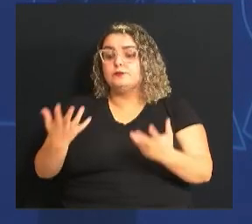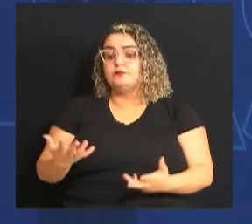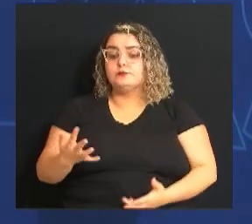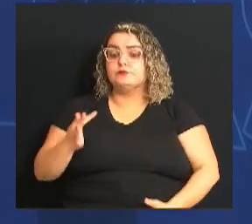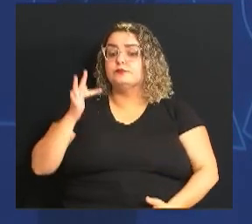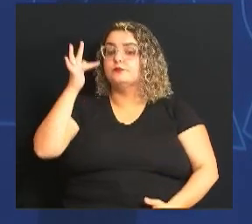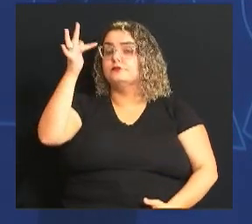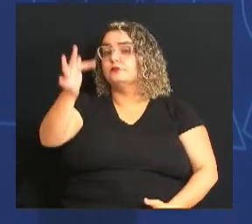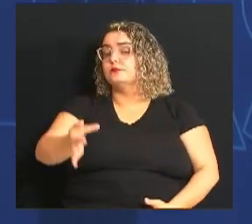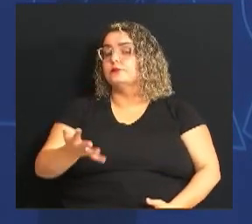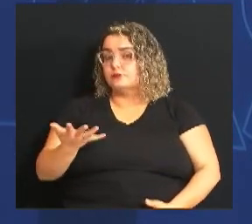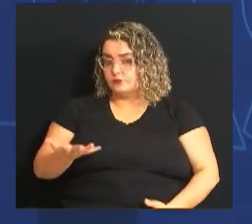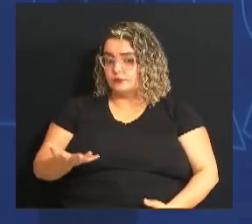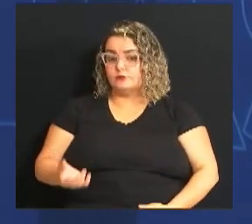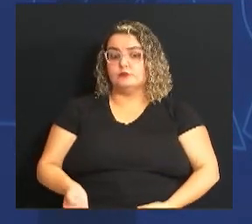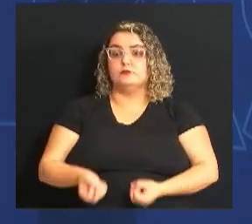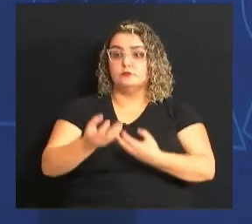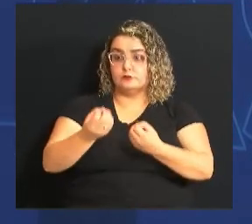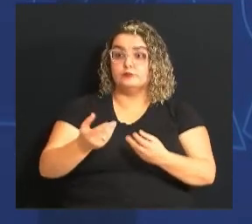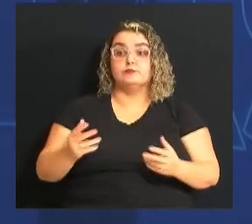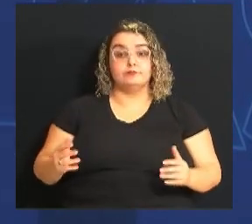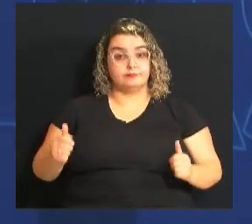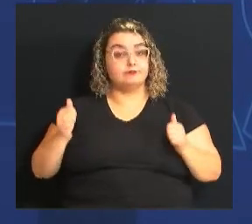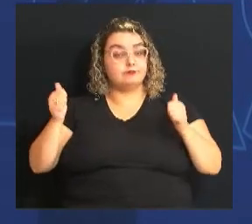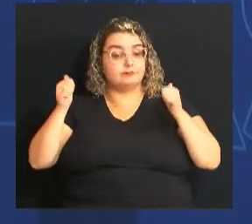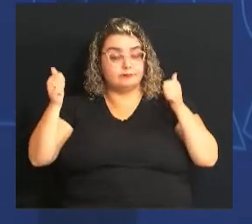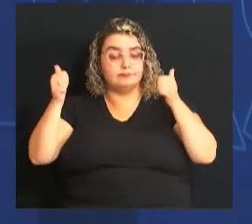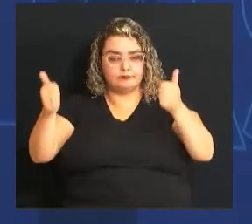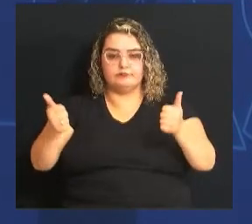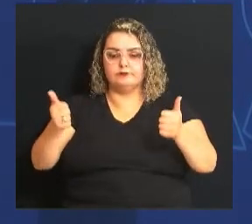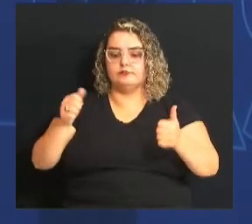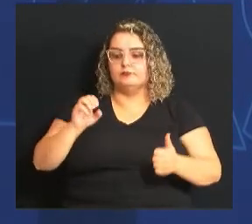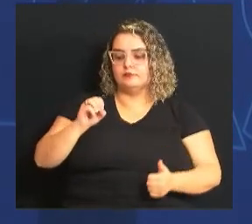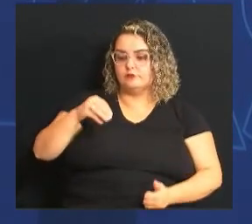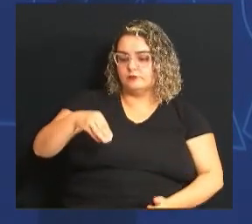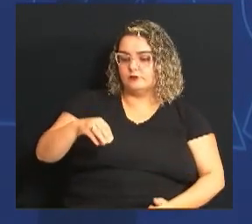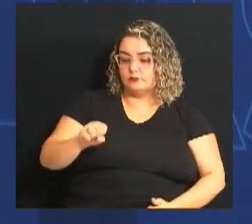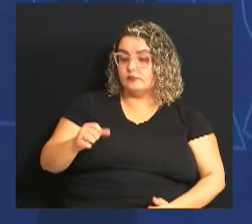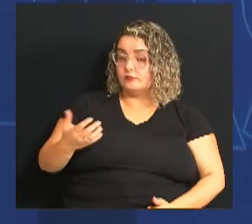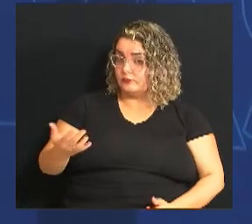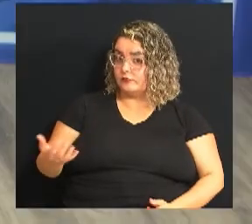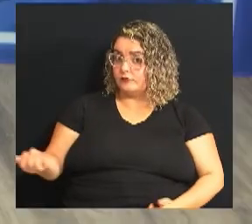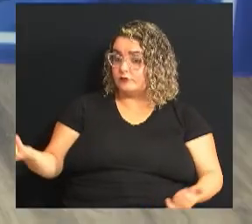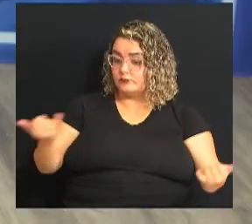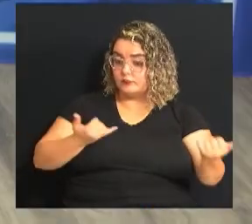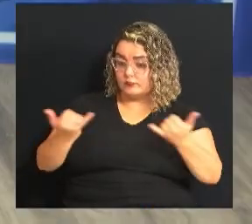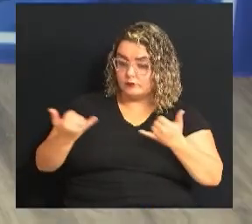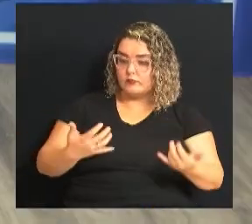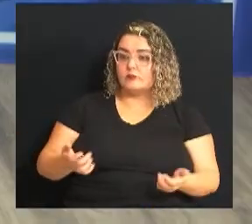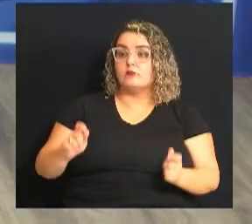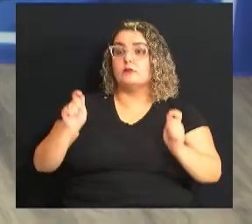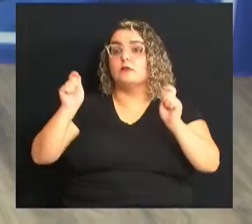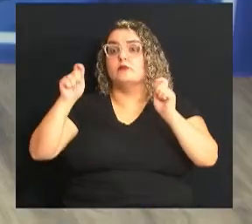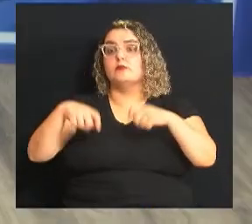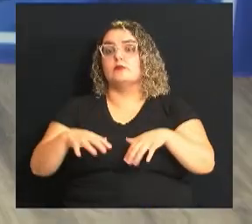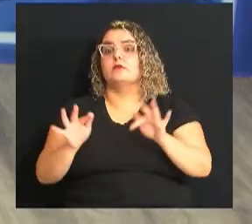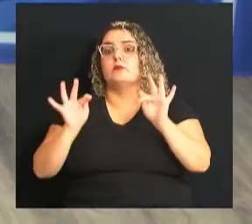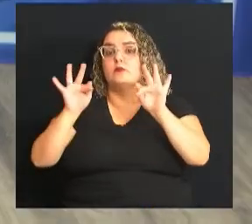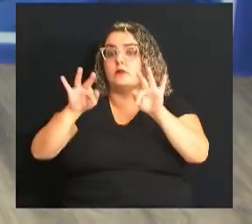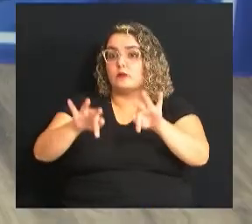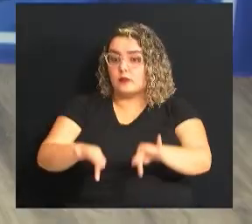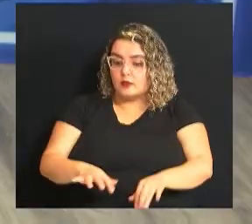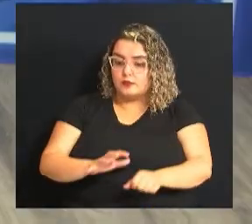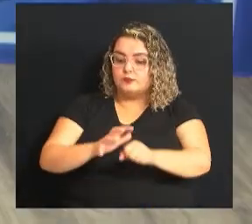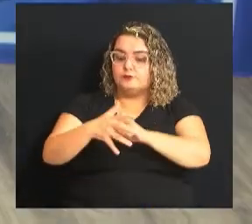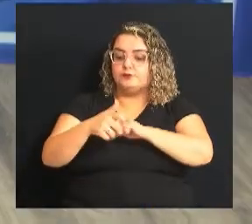algumas notícias até que animadoras vindas da OMS sobre um possível fim da